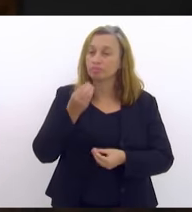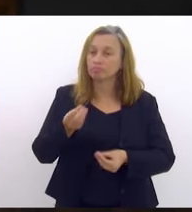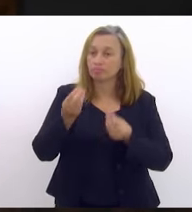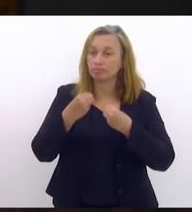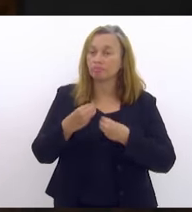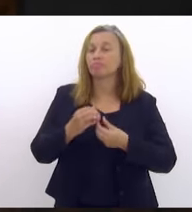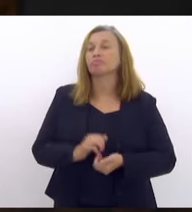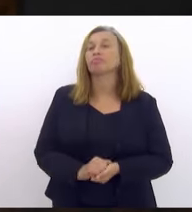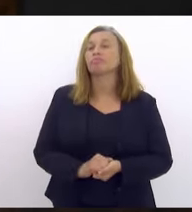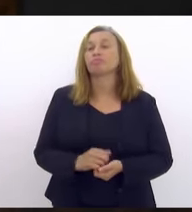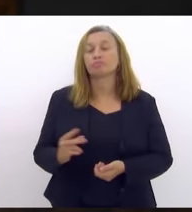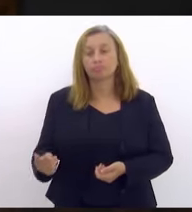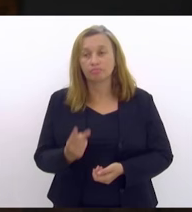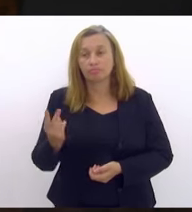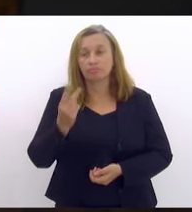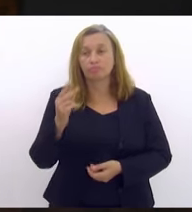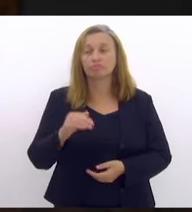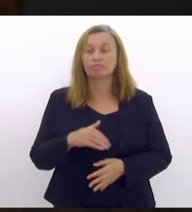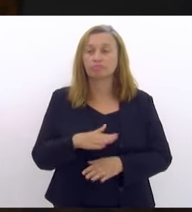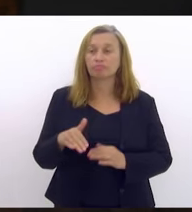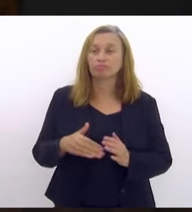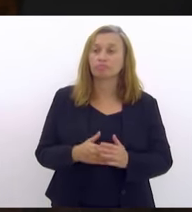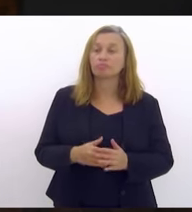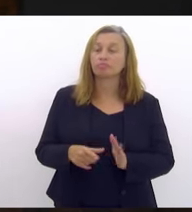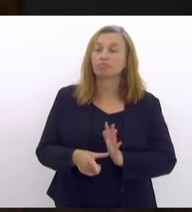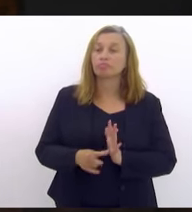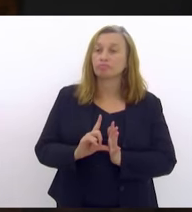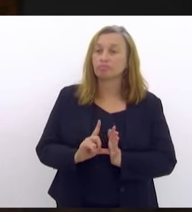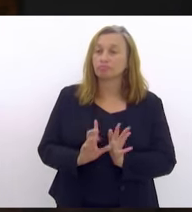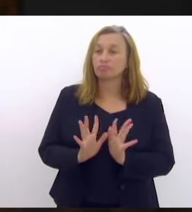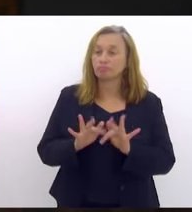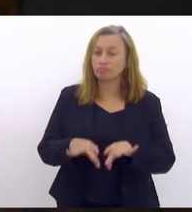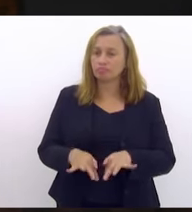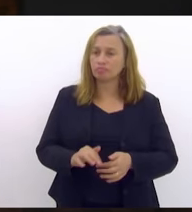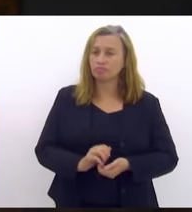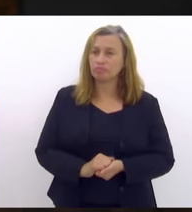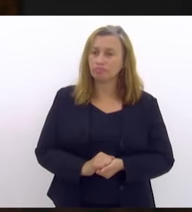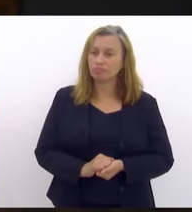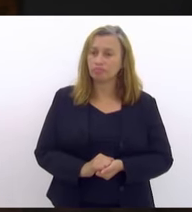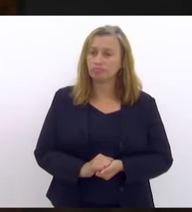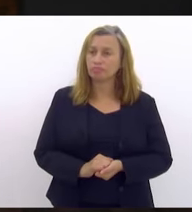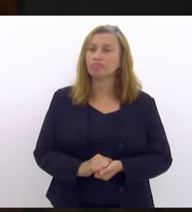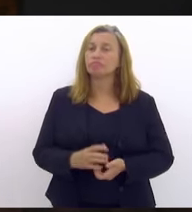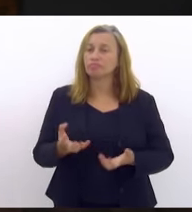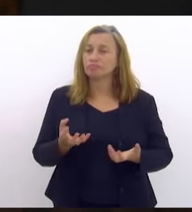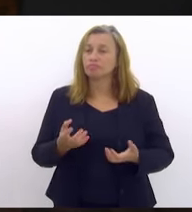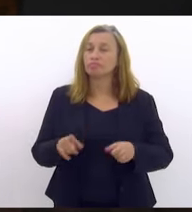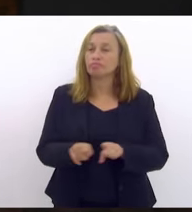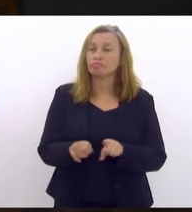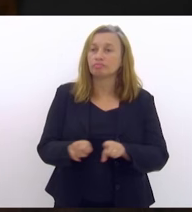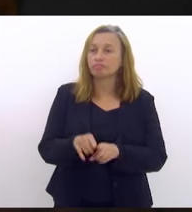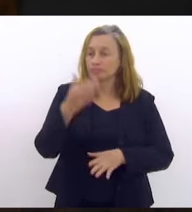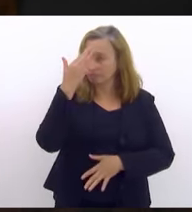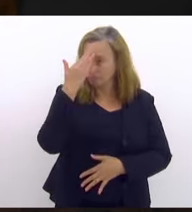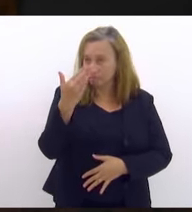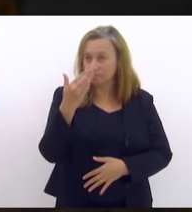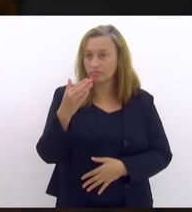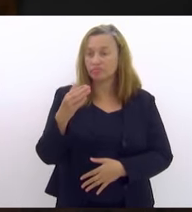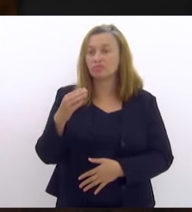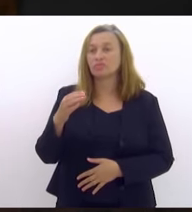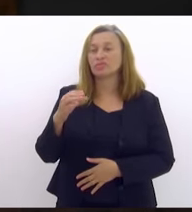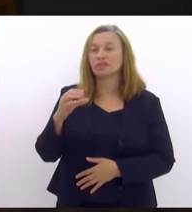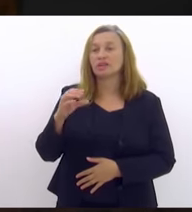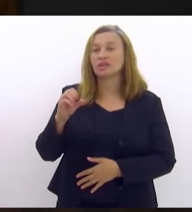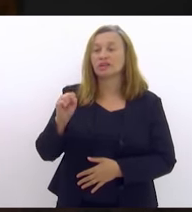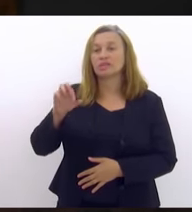e nós temos que honrar a altura. Antes disso, antes de finalizar, eu queria também aqui agradecer ao cerimonial da